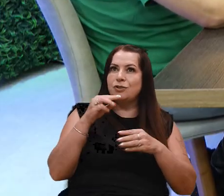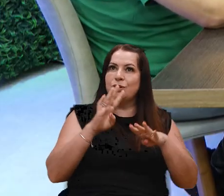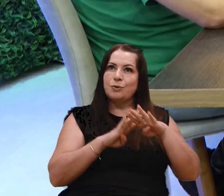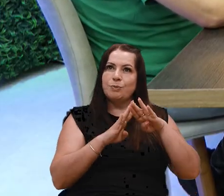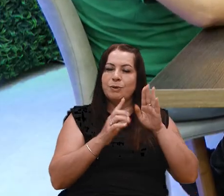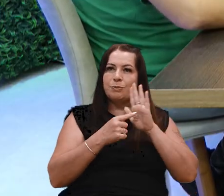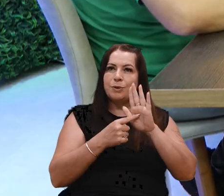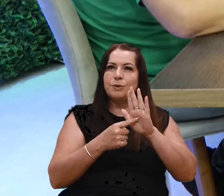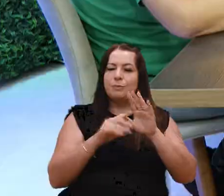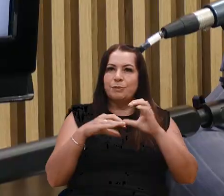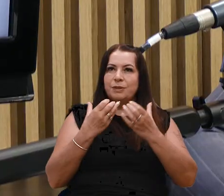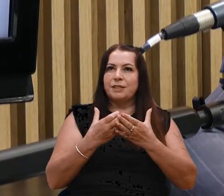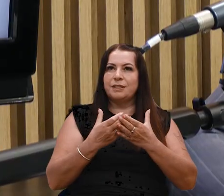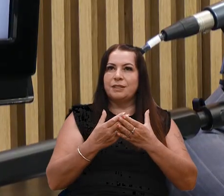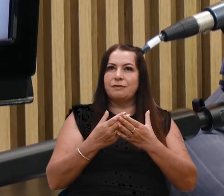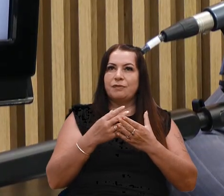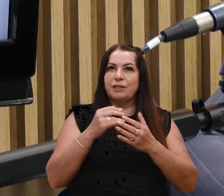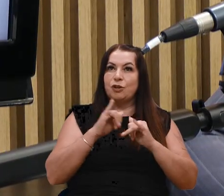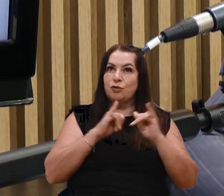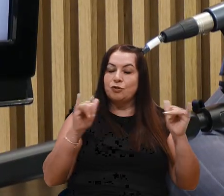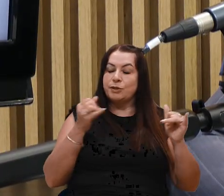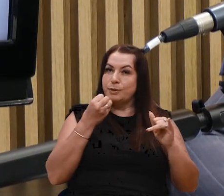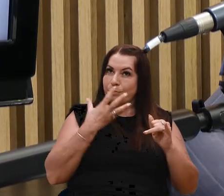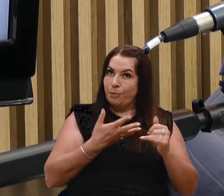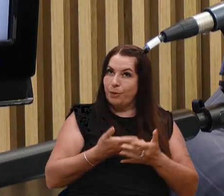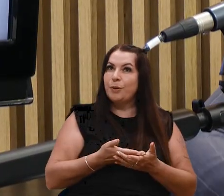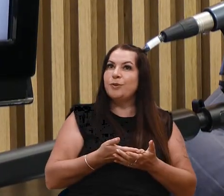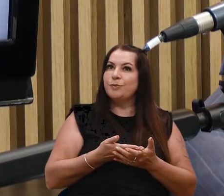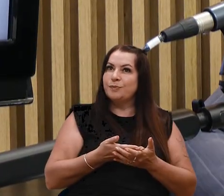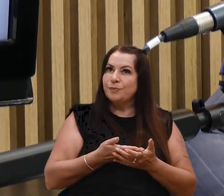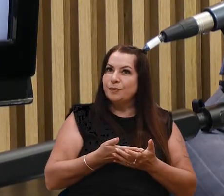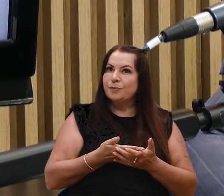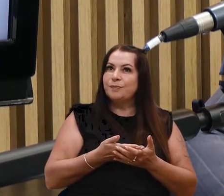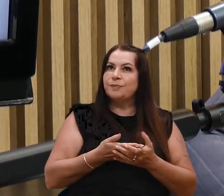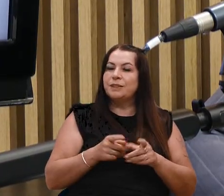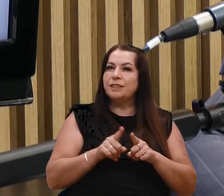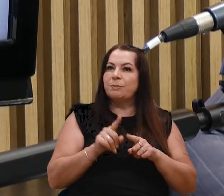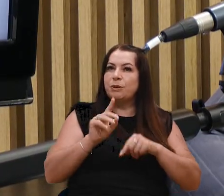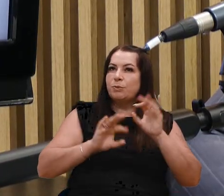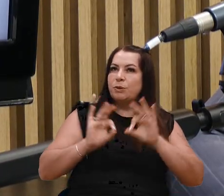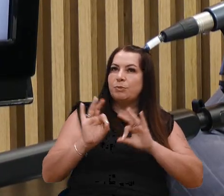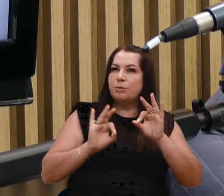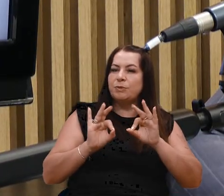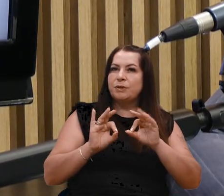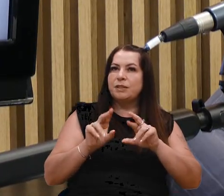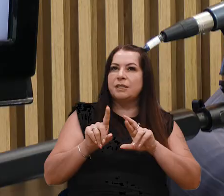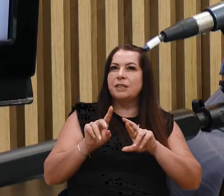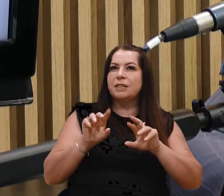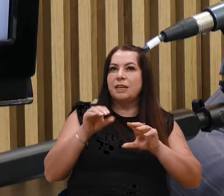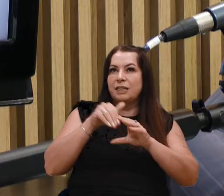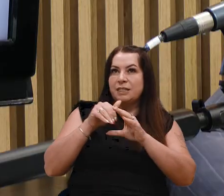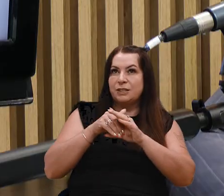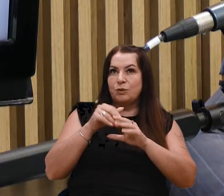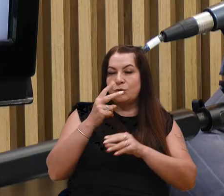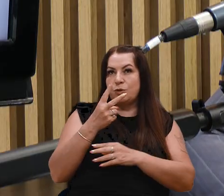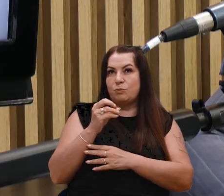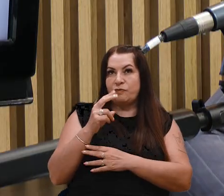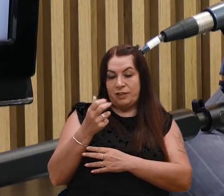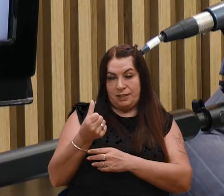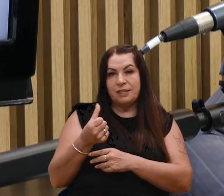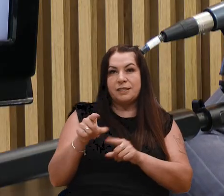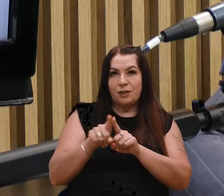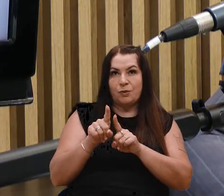nossa comunidade. Vem só notícia boa por aí, como a gente disse, né? Vem a reedição do projeto Agenda Eleições 2026, a qual a gente precisa